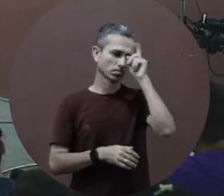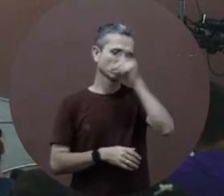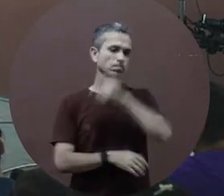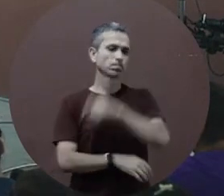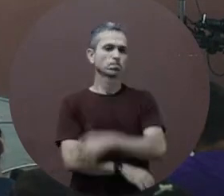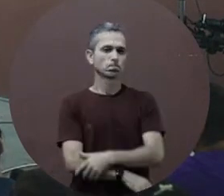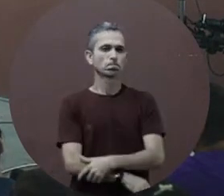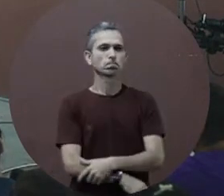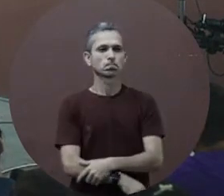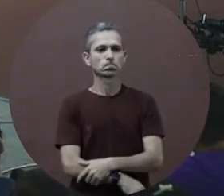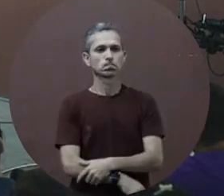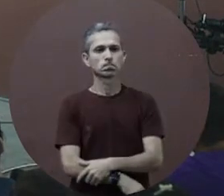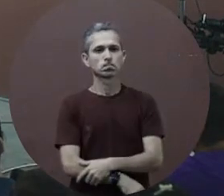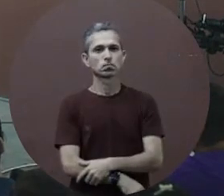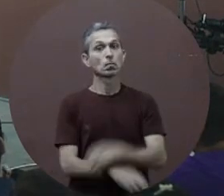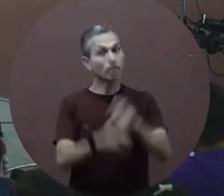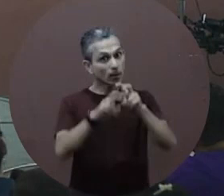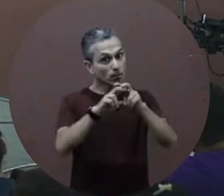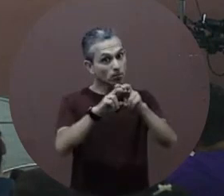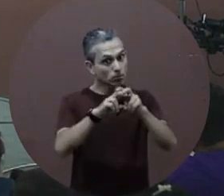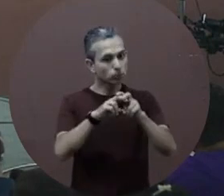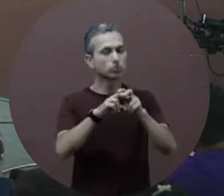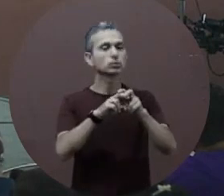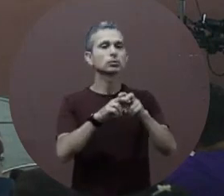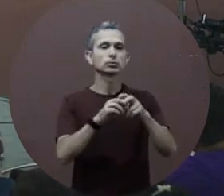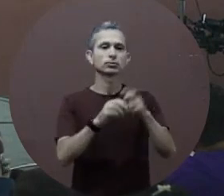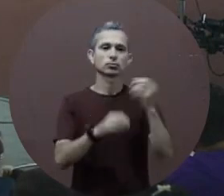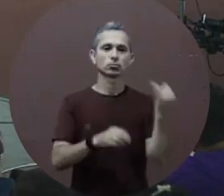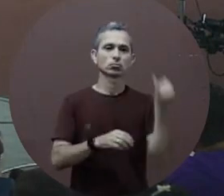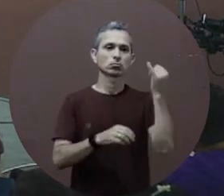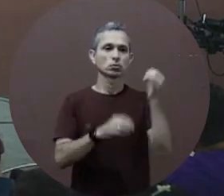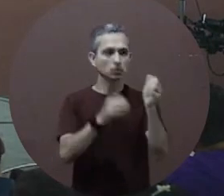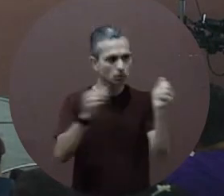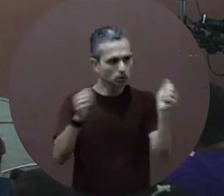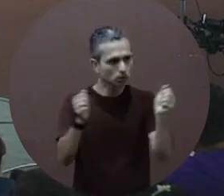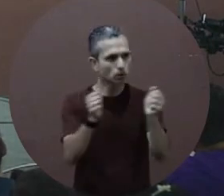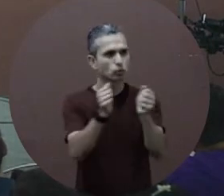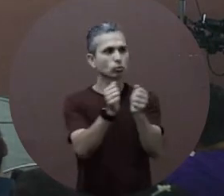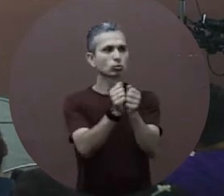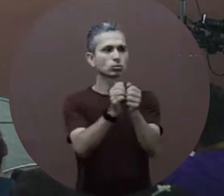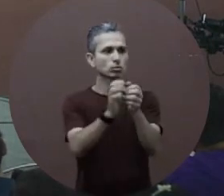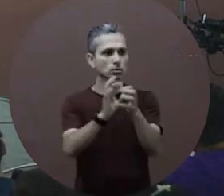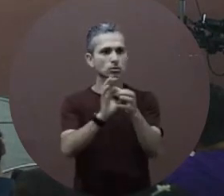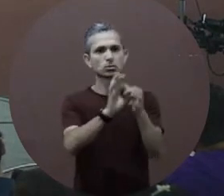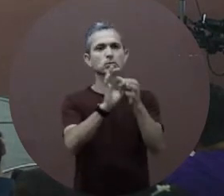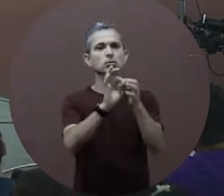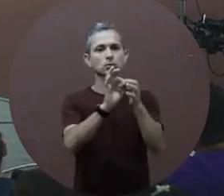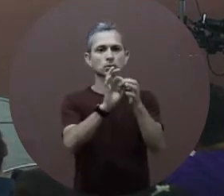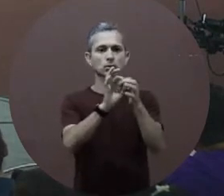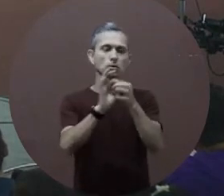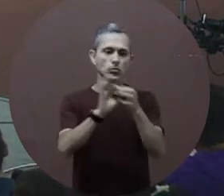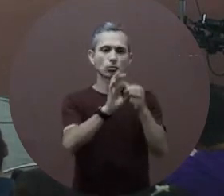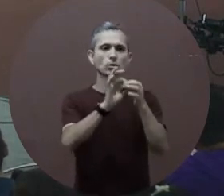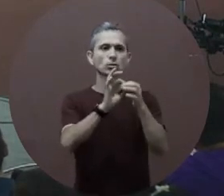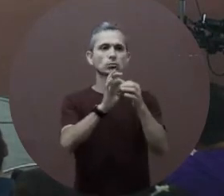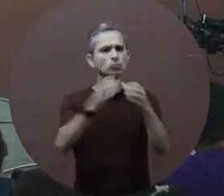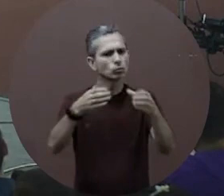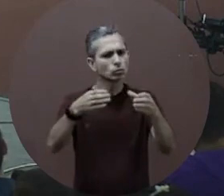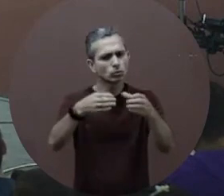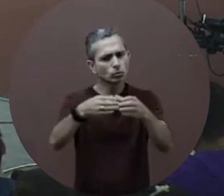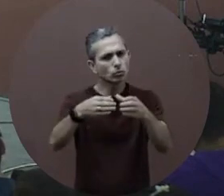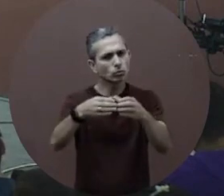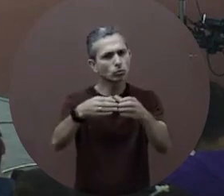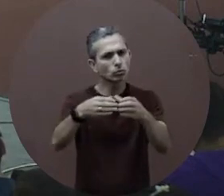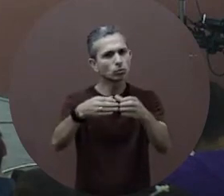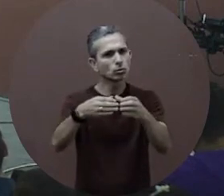E é por isso que é tão importante andar junto. Por isso que é tão importante andar em comunidade.